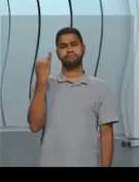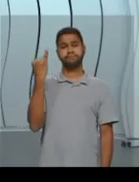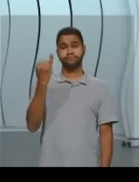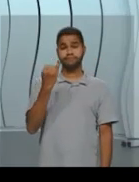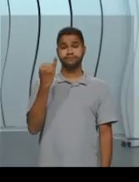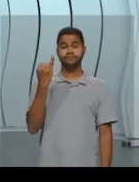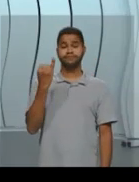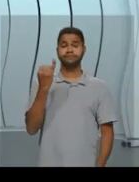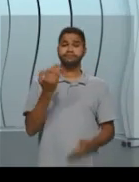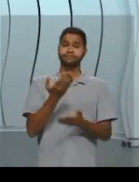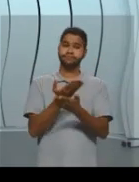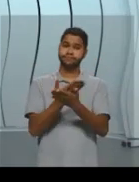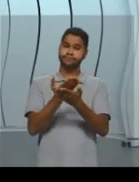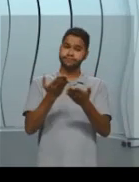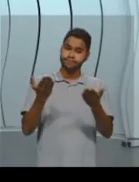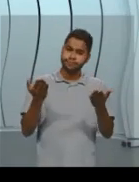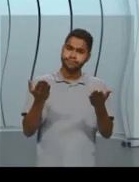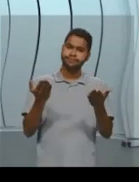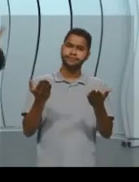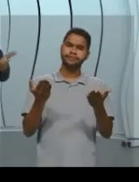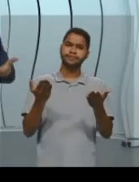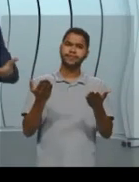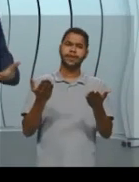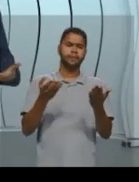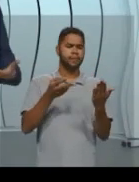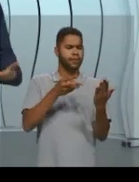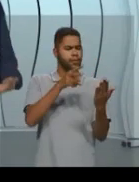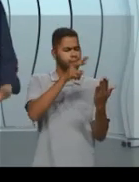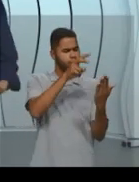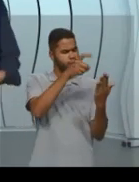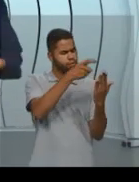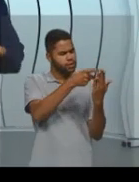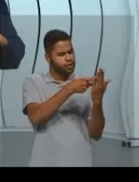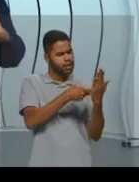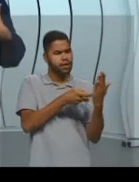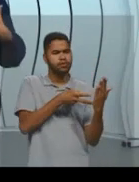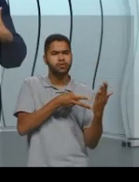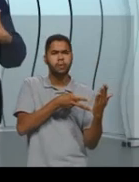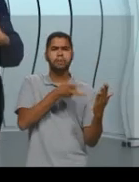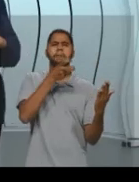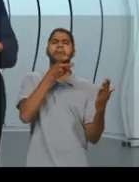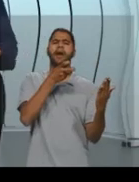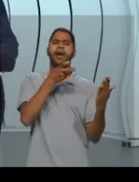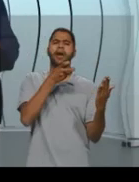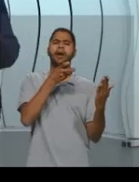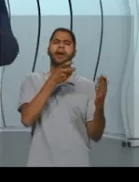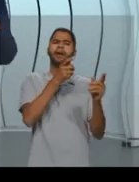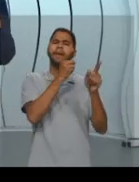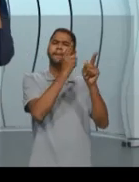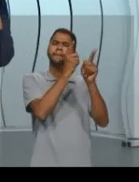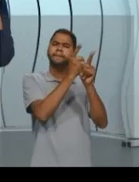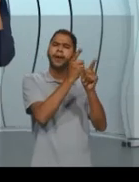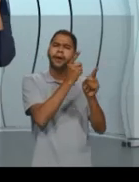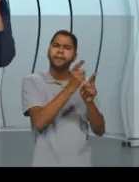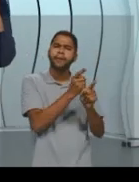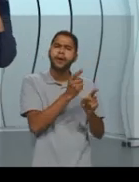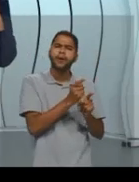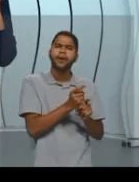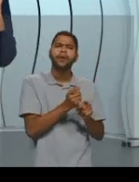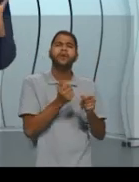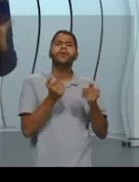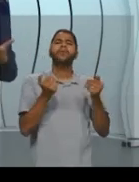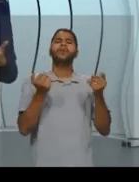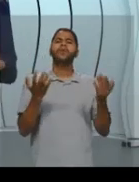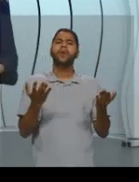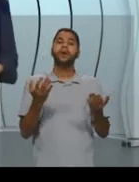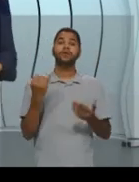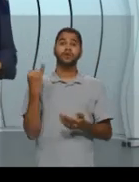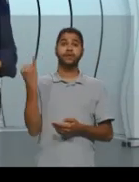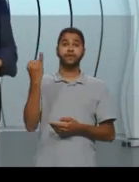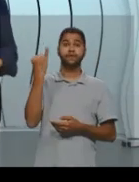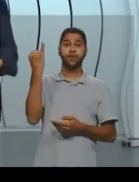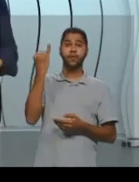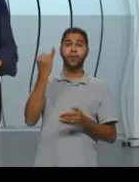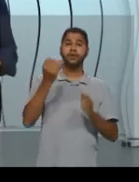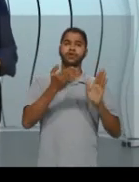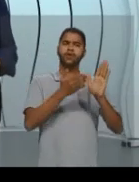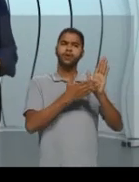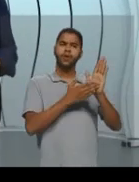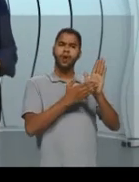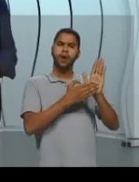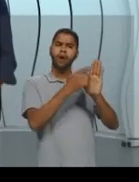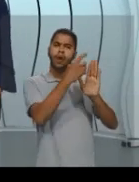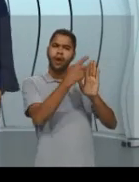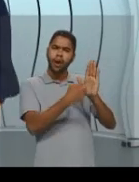importância para você interpretar bem um texto. É você identificar quais as informações explícitas e quais